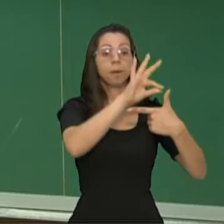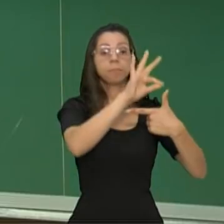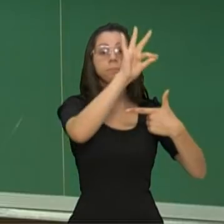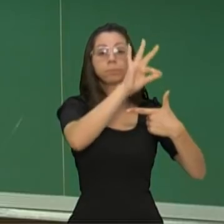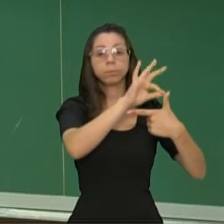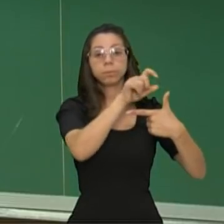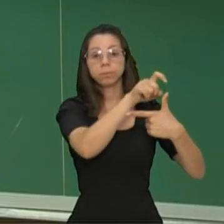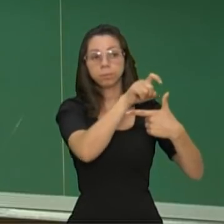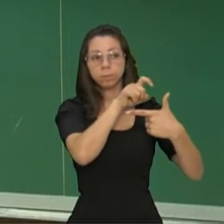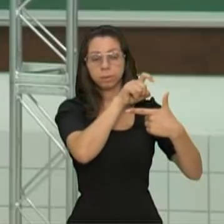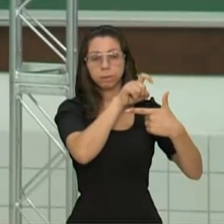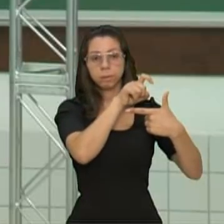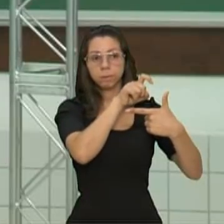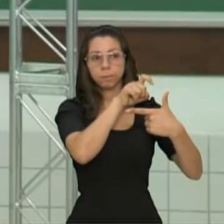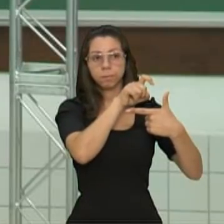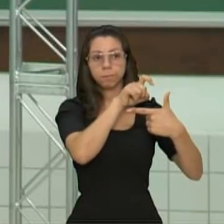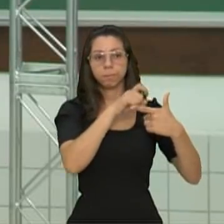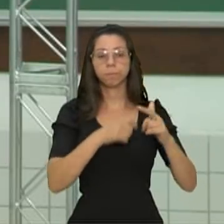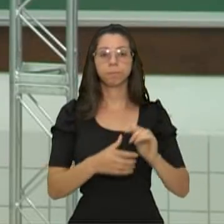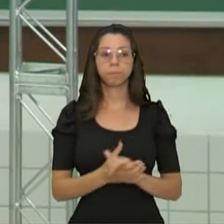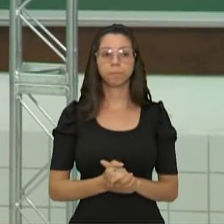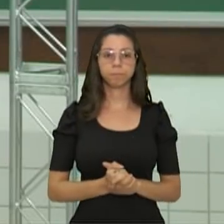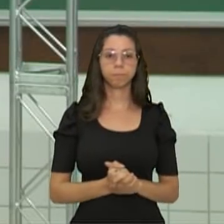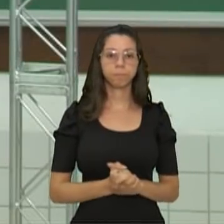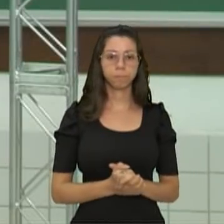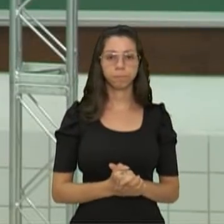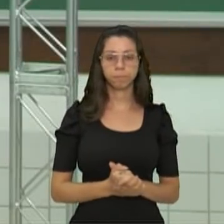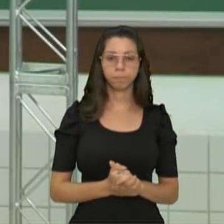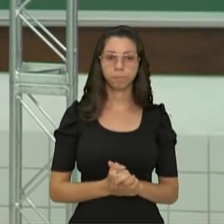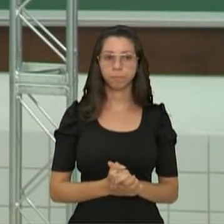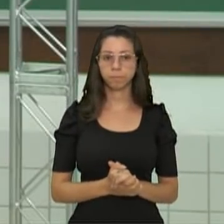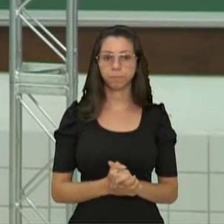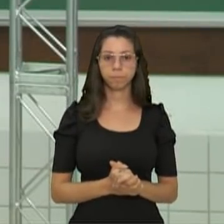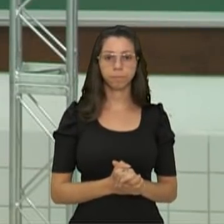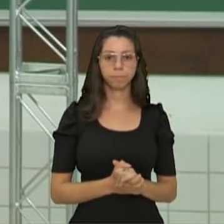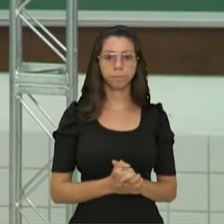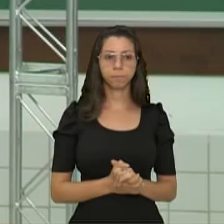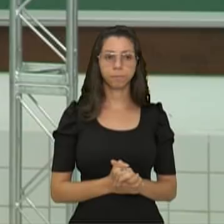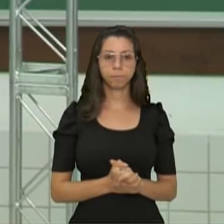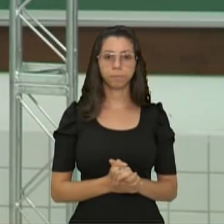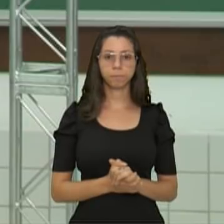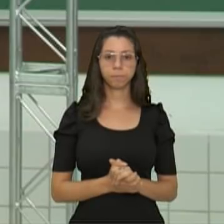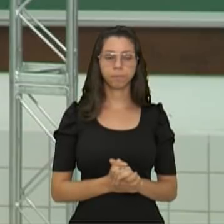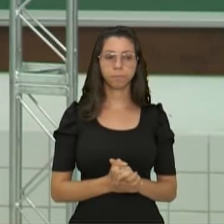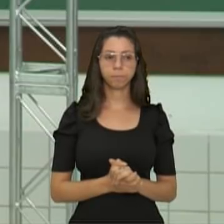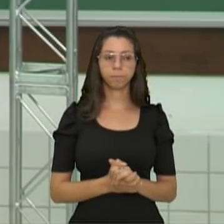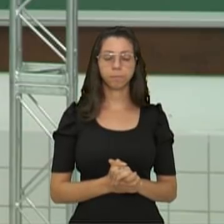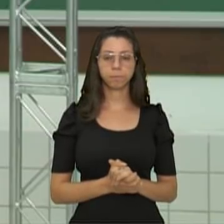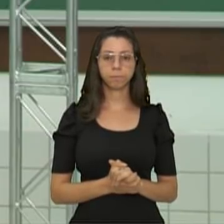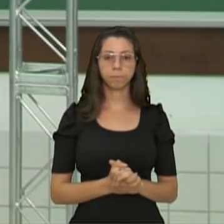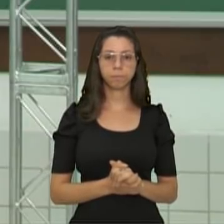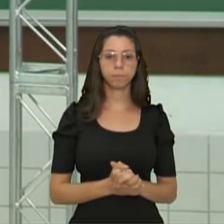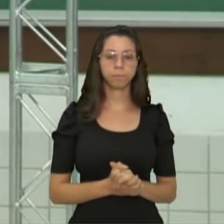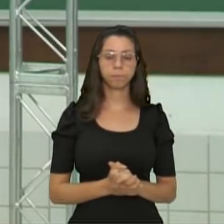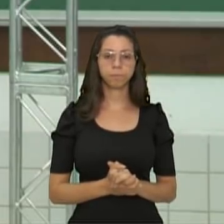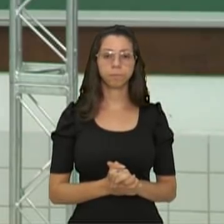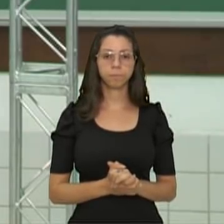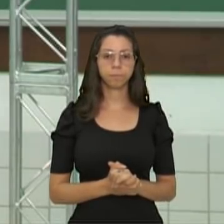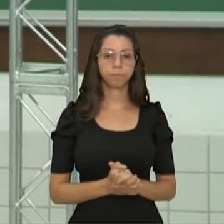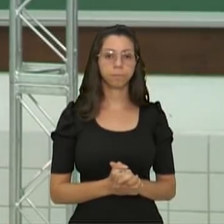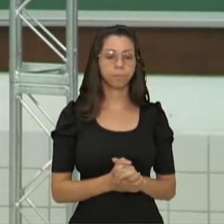E aí, deixa eu lembrar aqui. Consultar x mais 8.